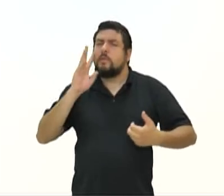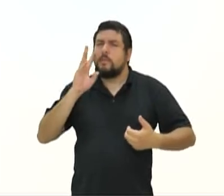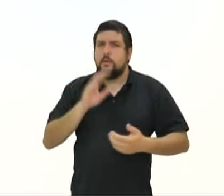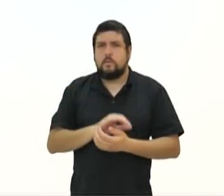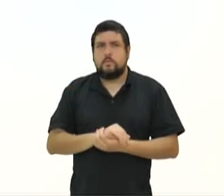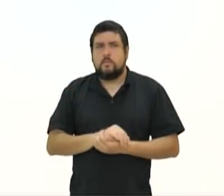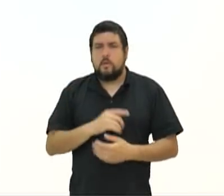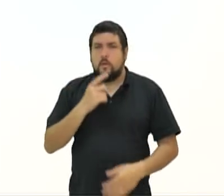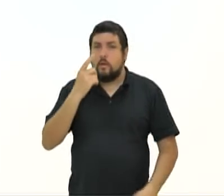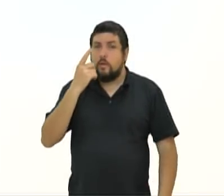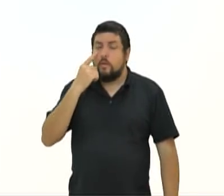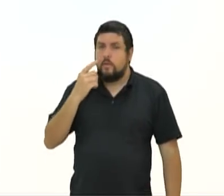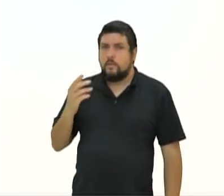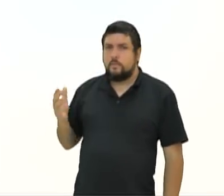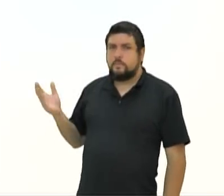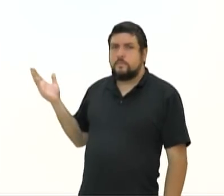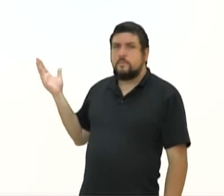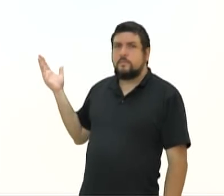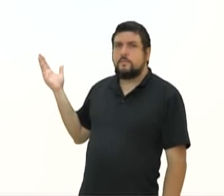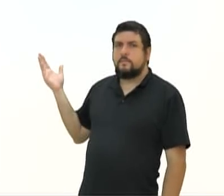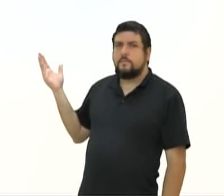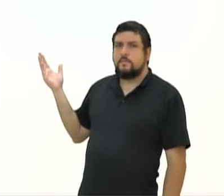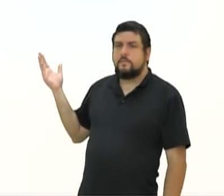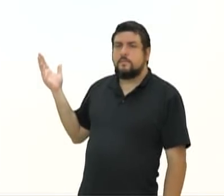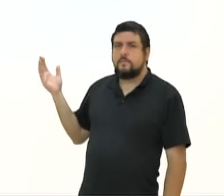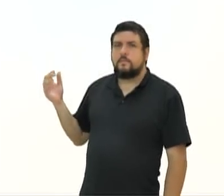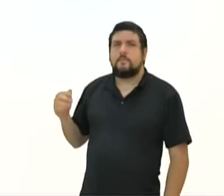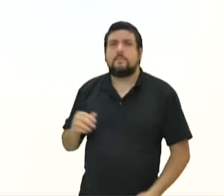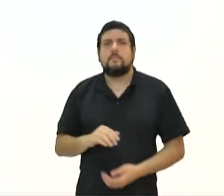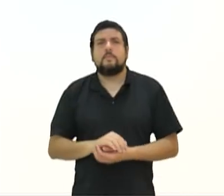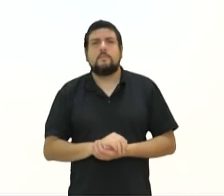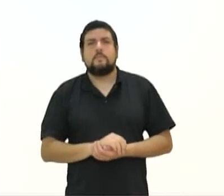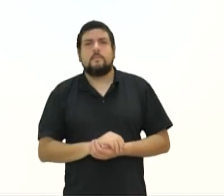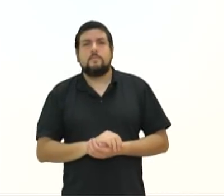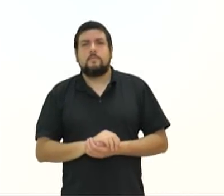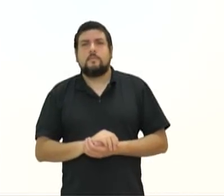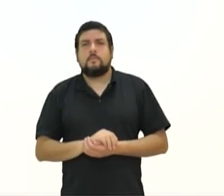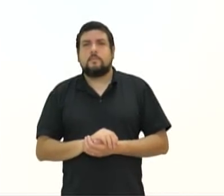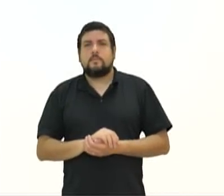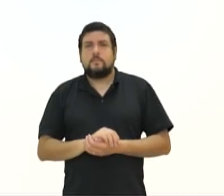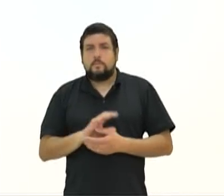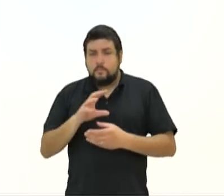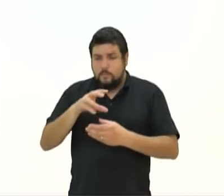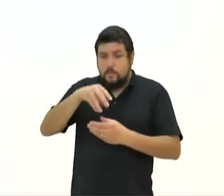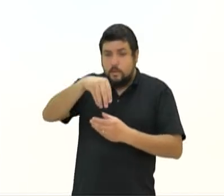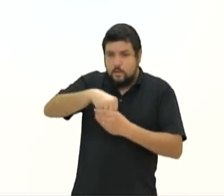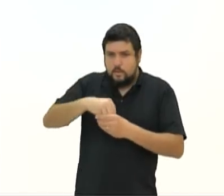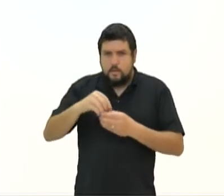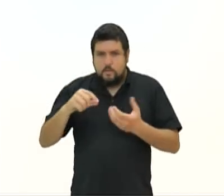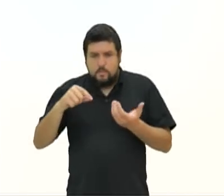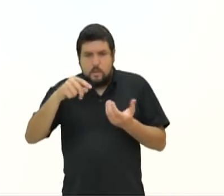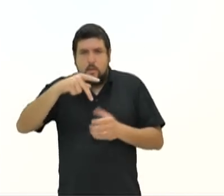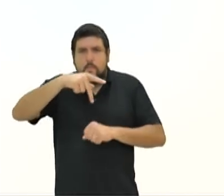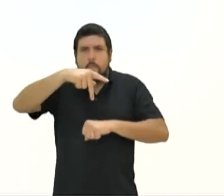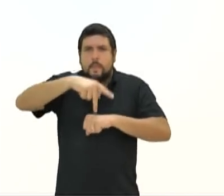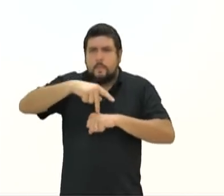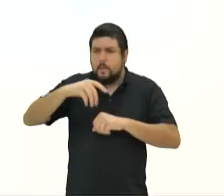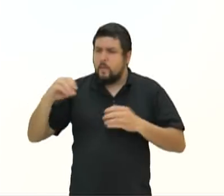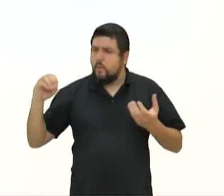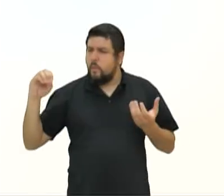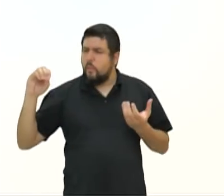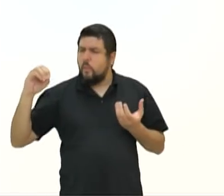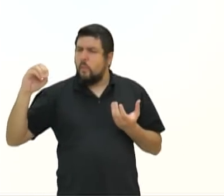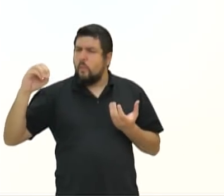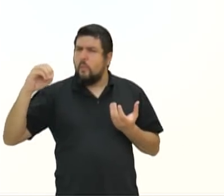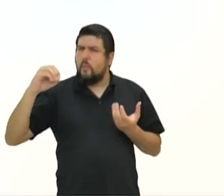imagem você consegue ver que tem alguns cristais, uns quadradinhos, na imagem aumentada do asteroide. Esses cristais